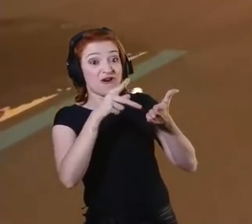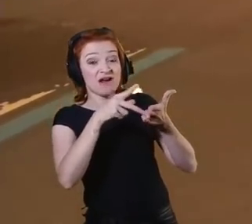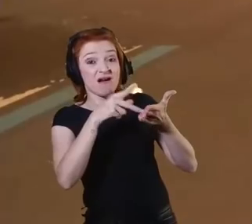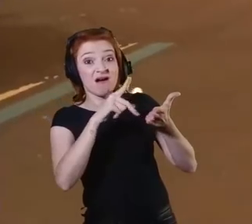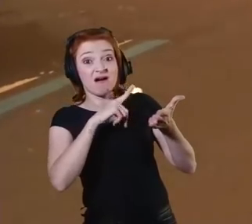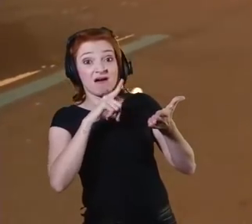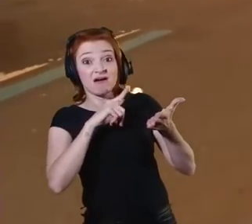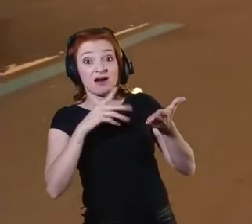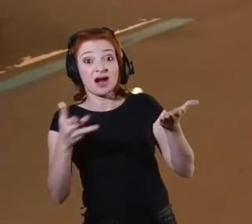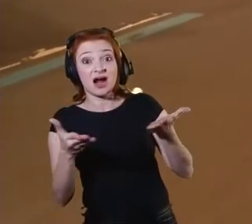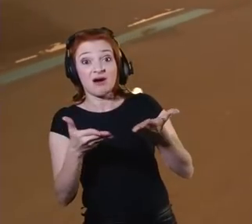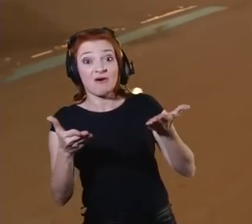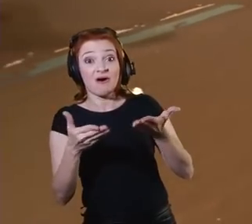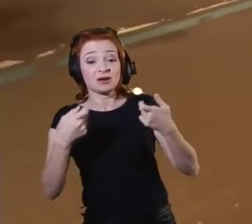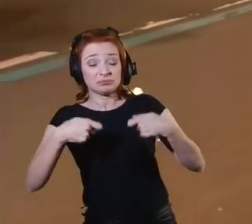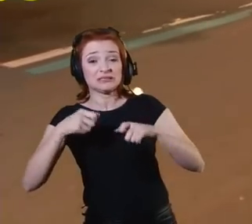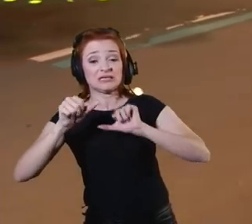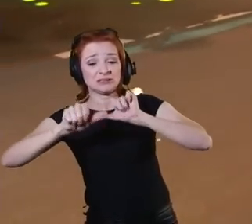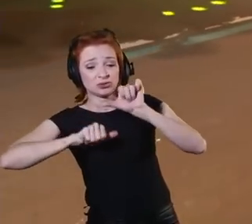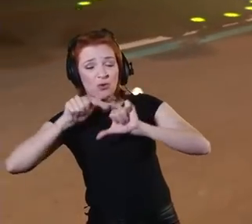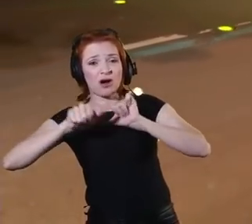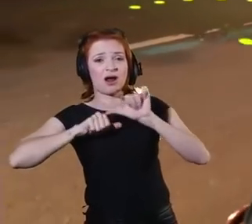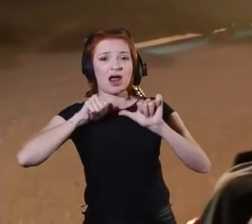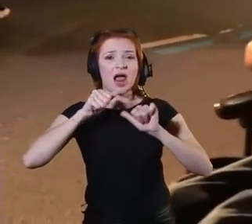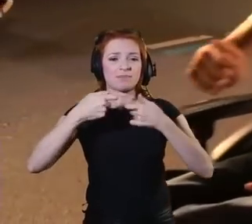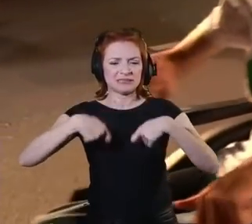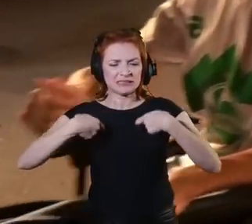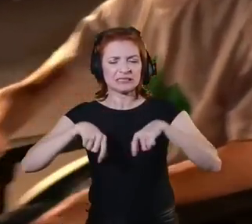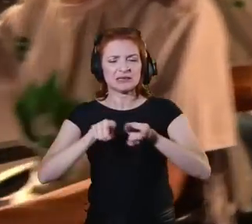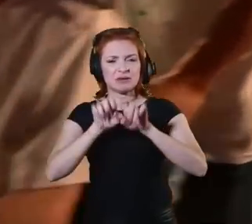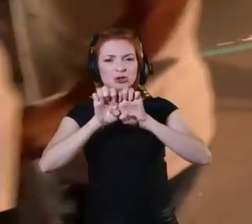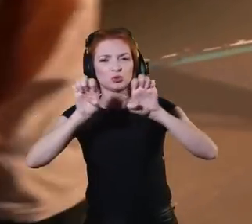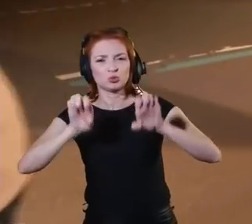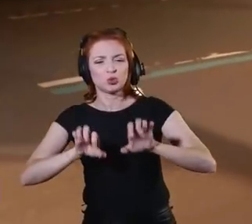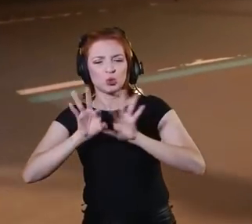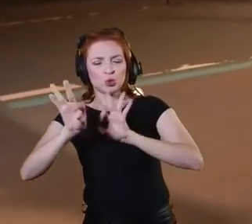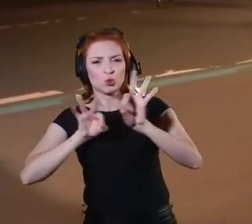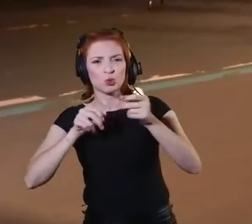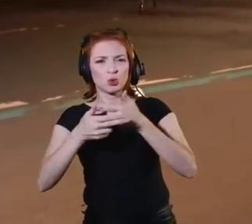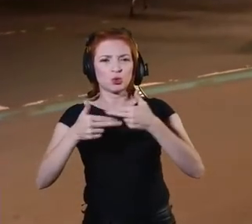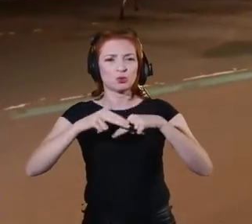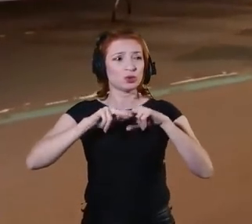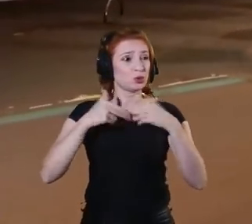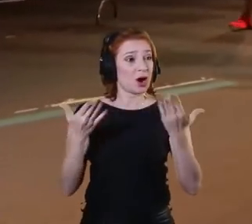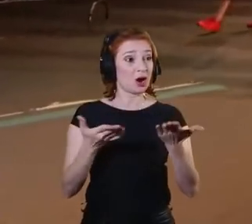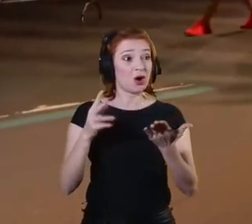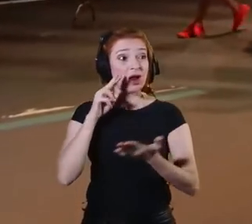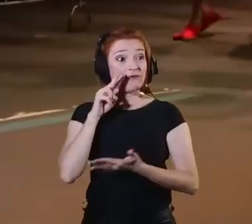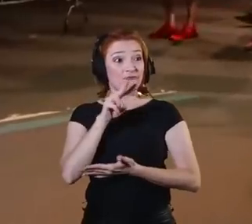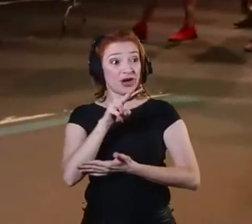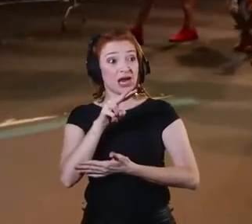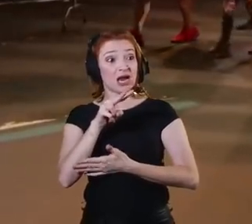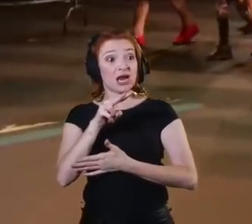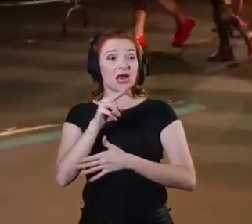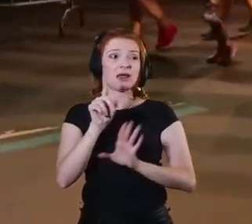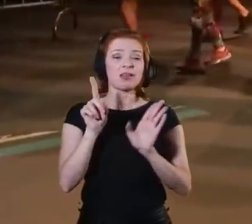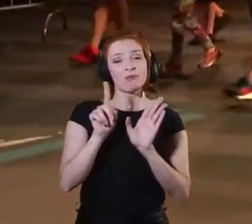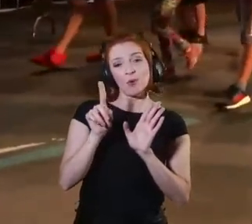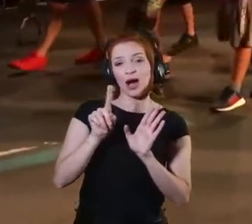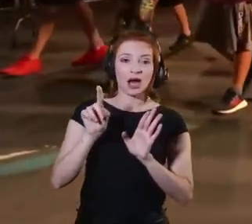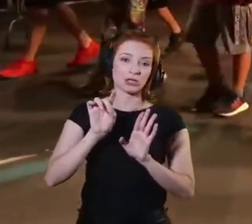e precisa de reformulação e propriamente estruturas. Assim a gente vê nesse belo espetáculo que não relembra